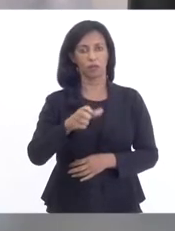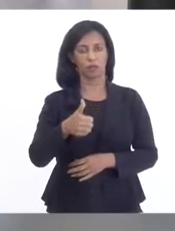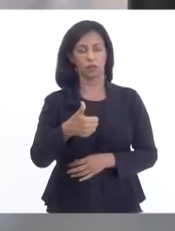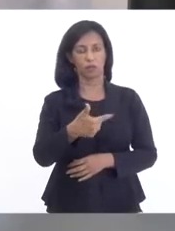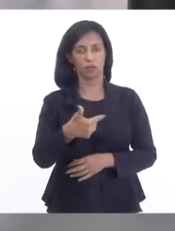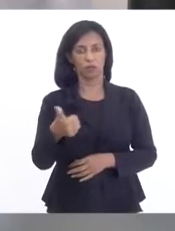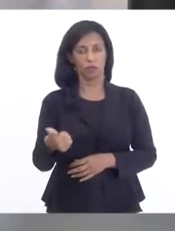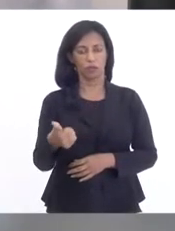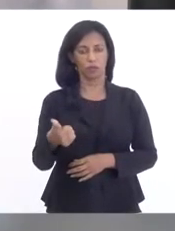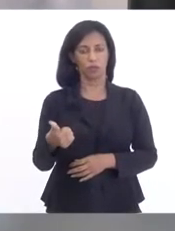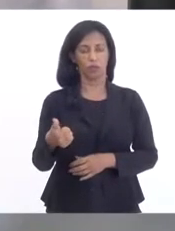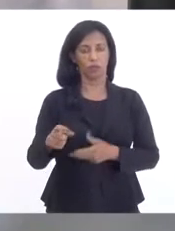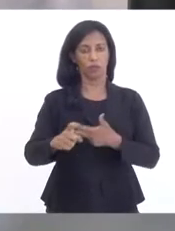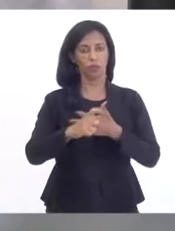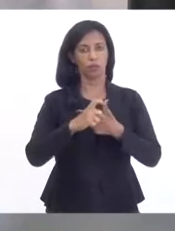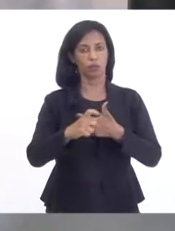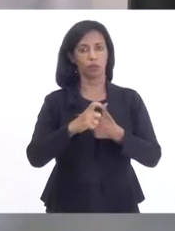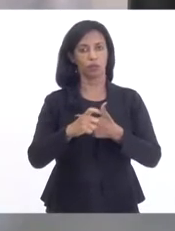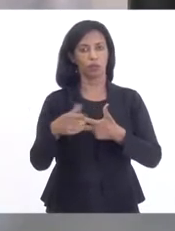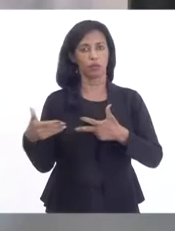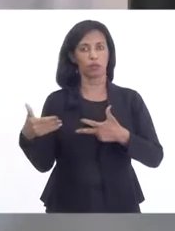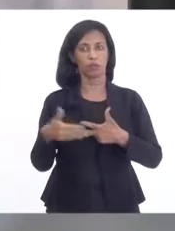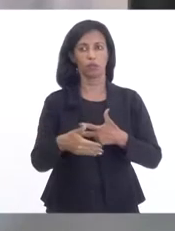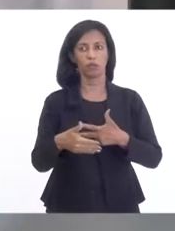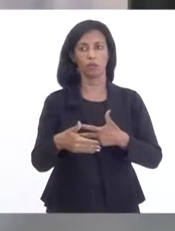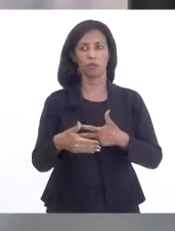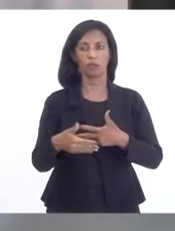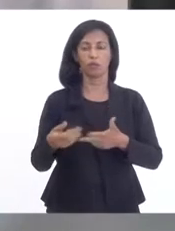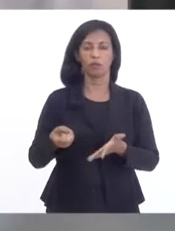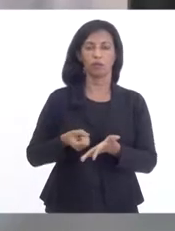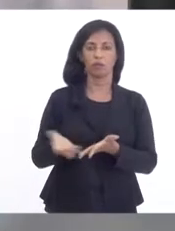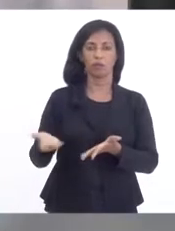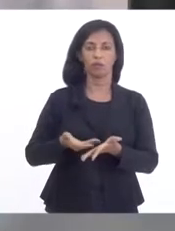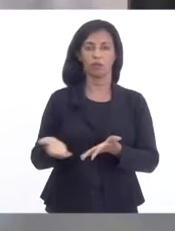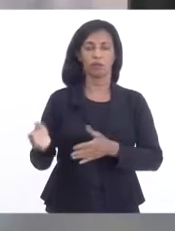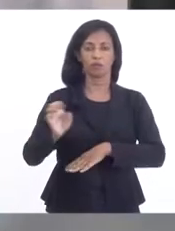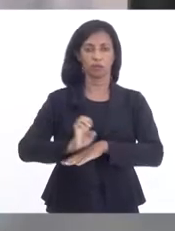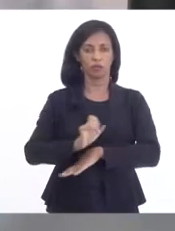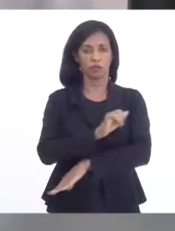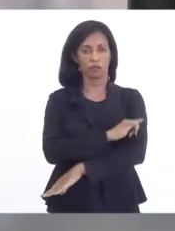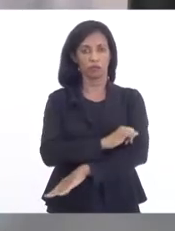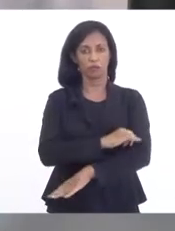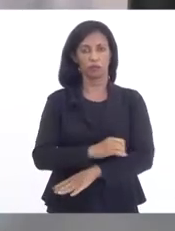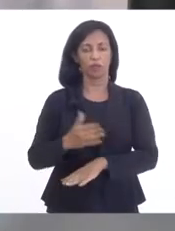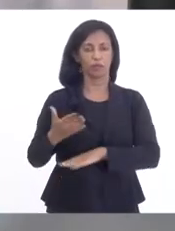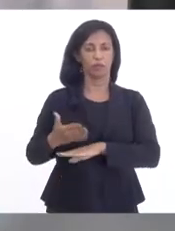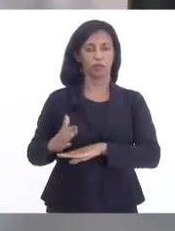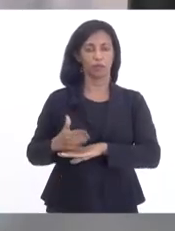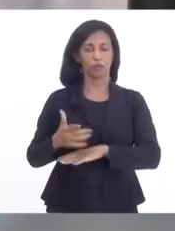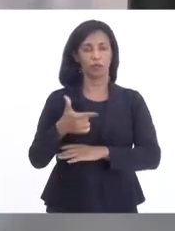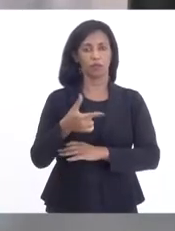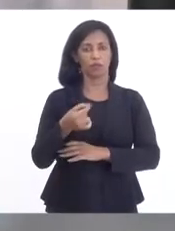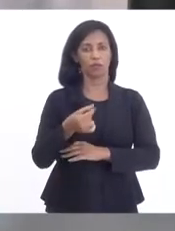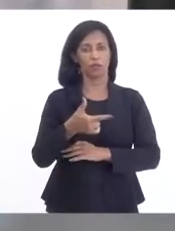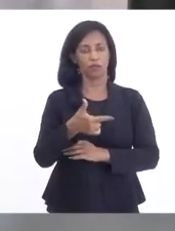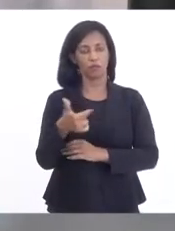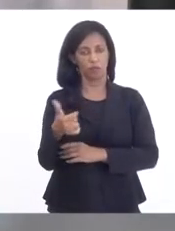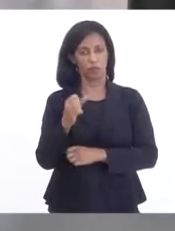4951/2021 do Poder Executivo, que estima receita e fixa despesa do Estado do Rio de Janeiro para o exercício de